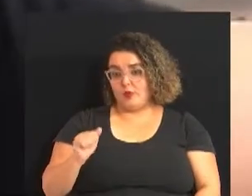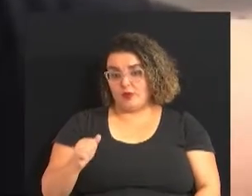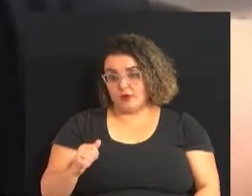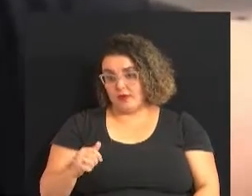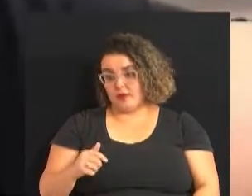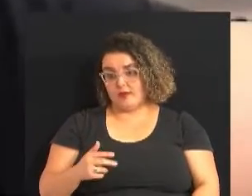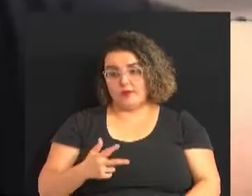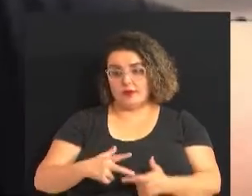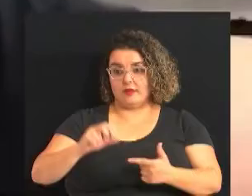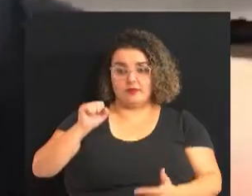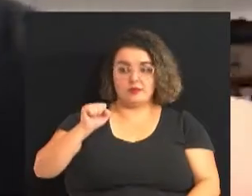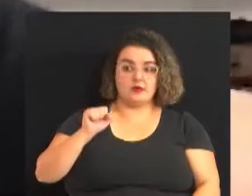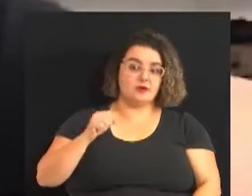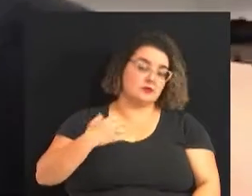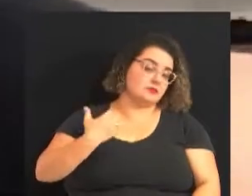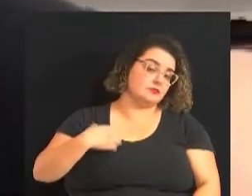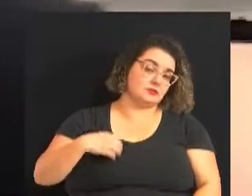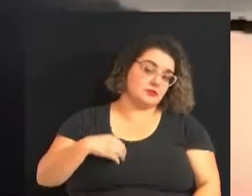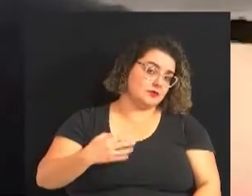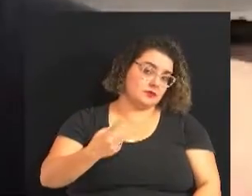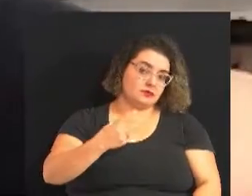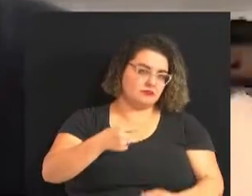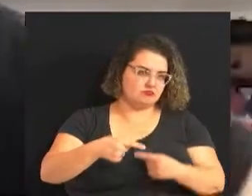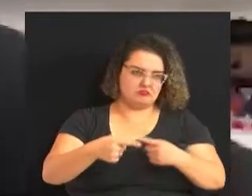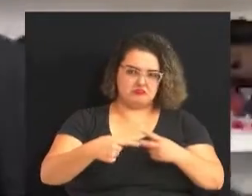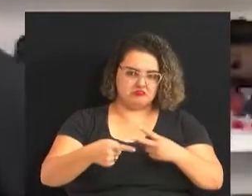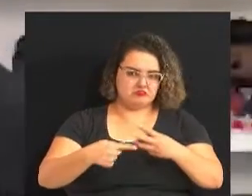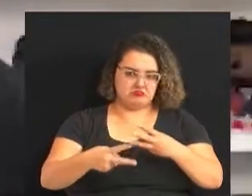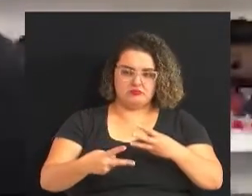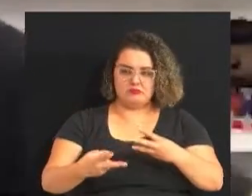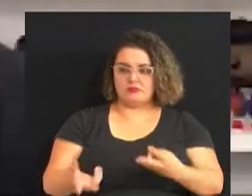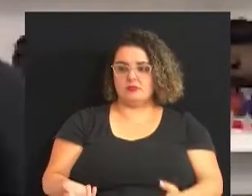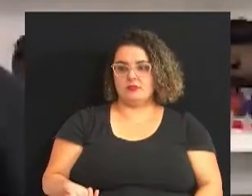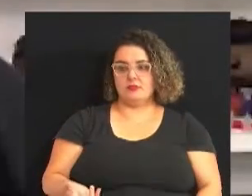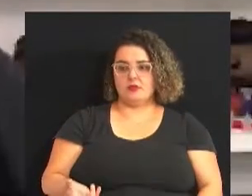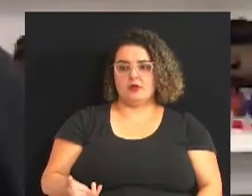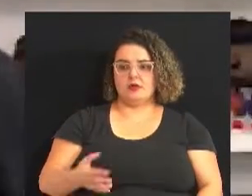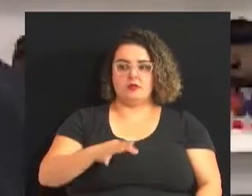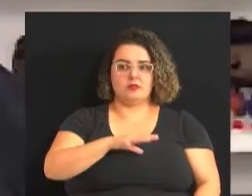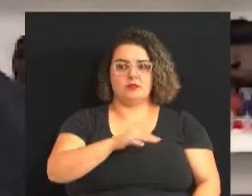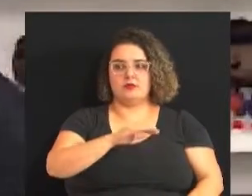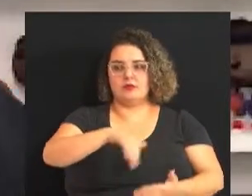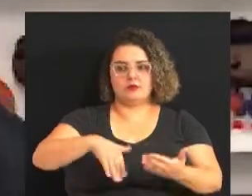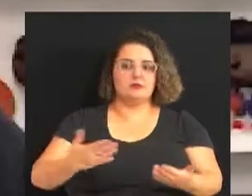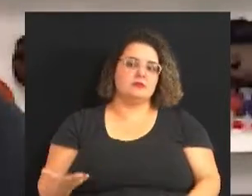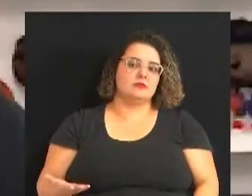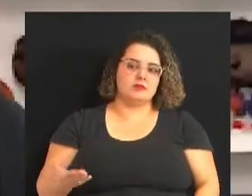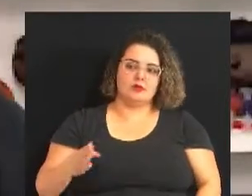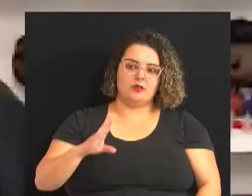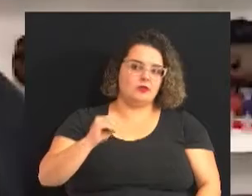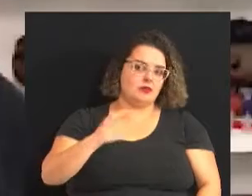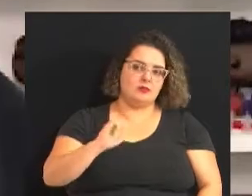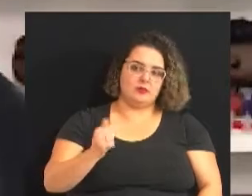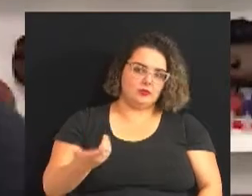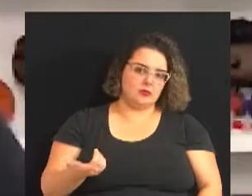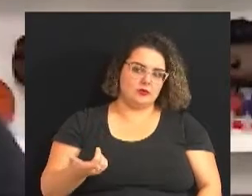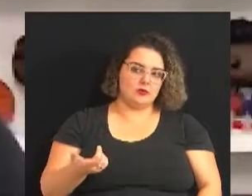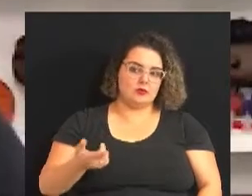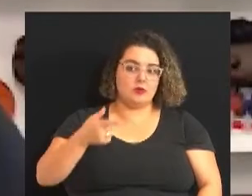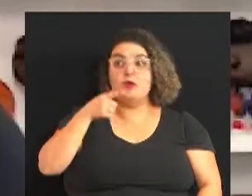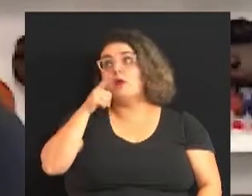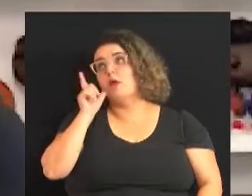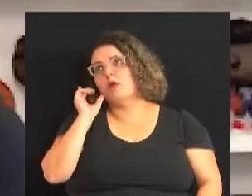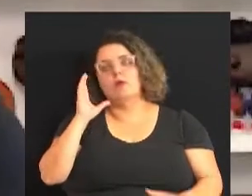na Argentina, 3, 4 semanas atrás. O Boca foi eliminado pelo Corinthians nos pênaltis, o técnico Tá do dentro. Boca já não é mais o mesmo ontem à É. noite. Então,